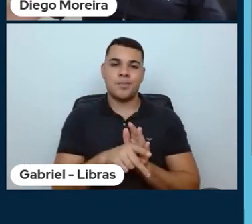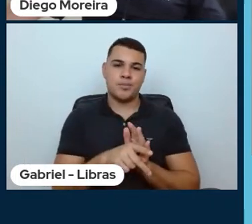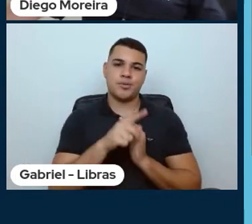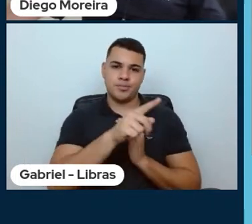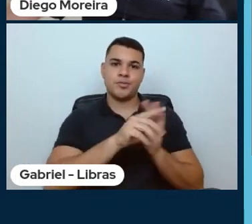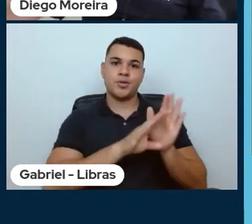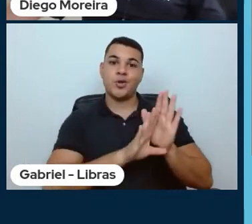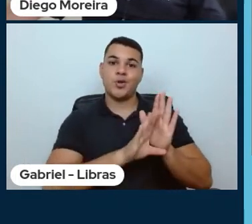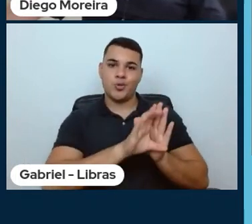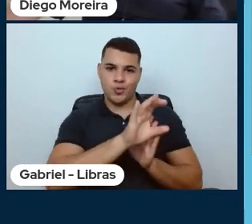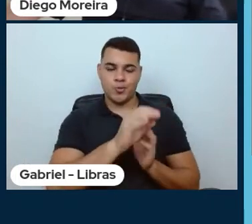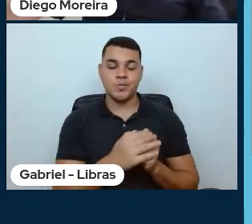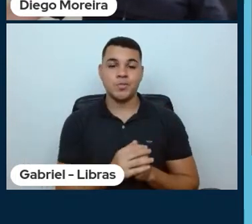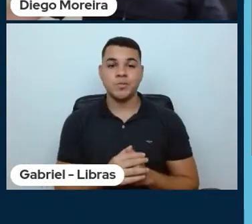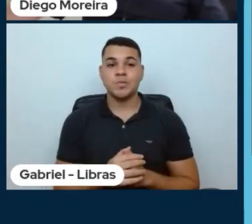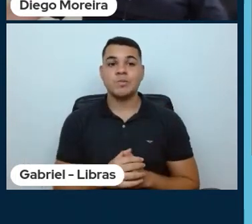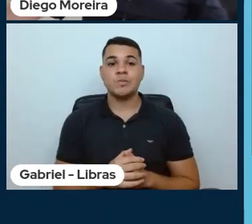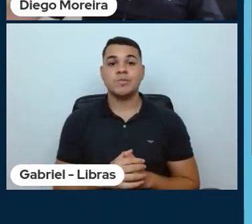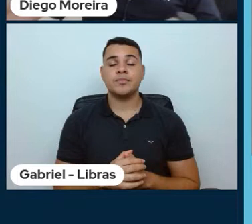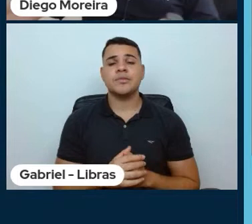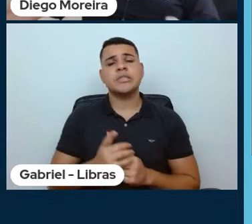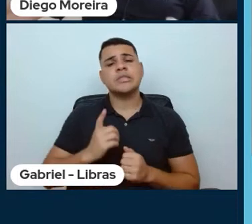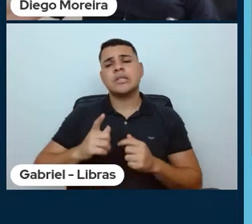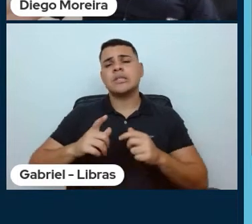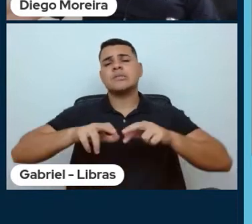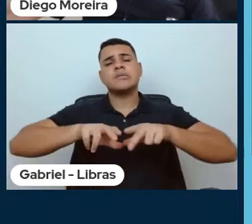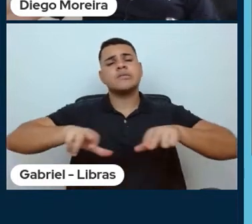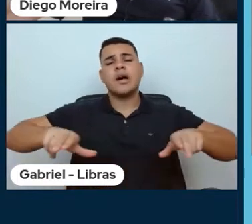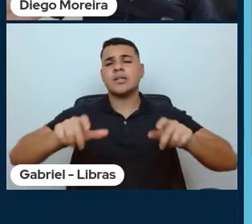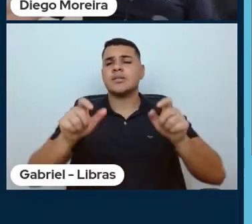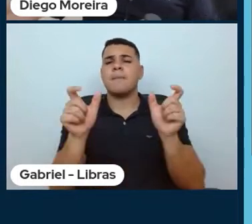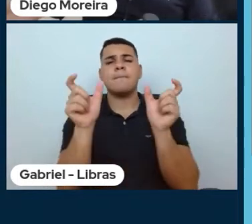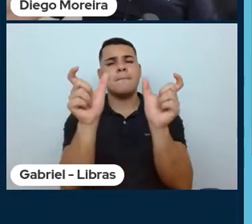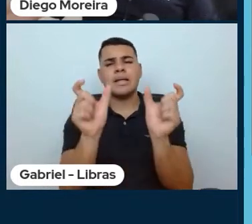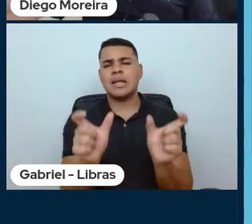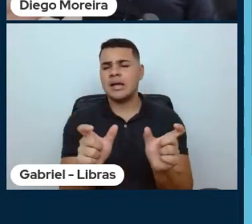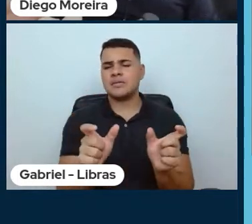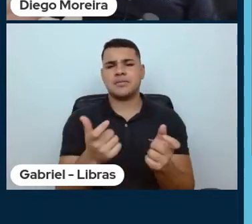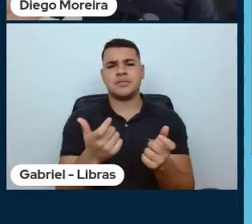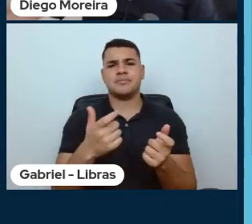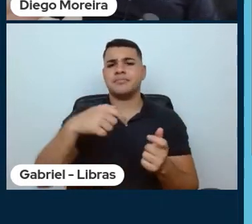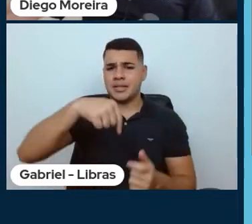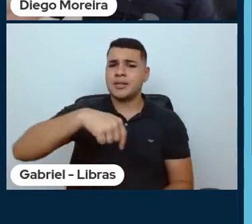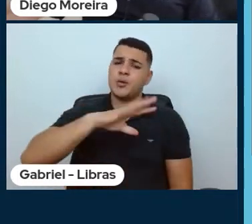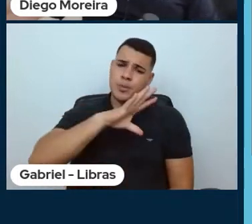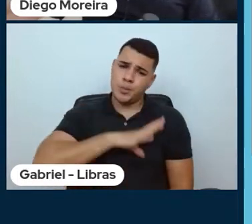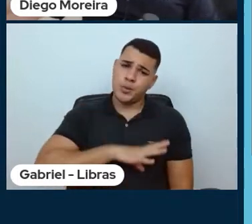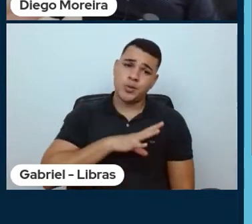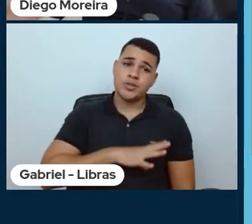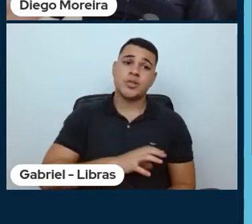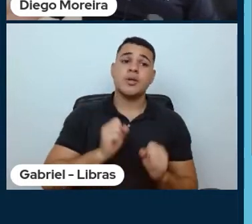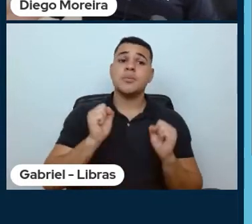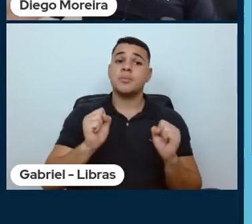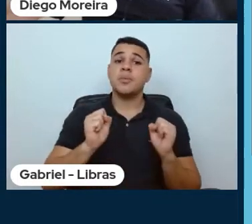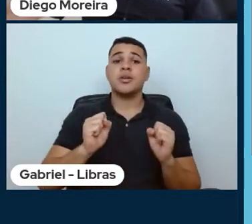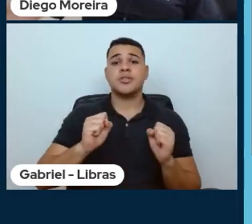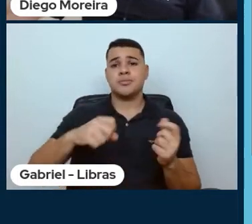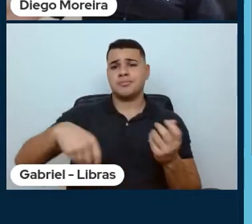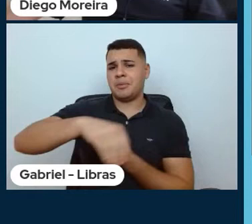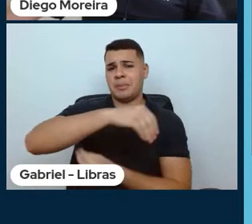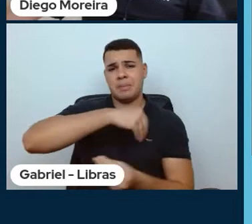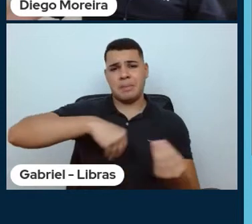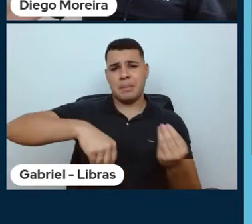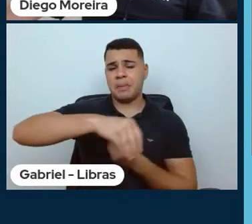aberta, tá. Existem muitas palavras, até mesmo em português, que pode se misturam com